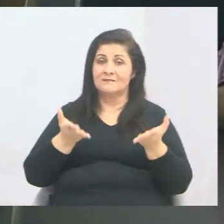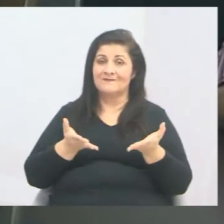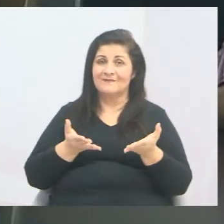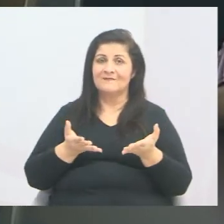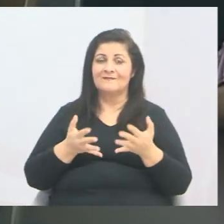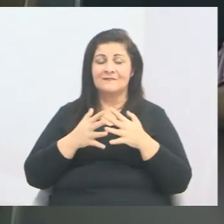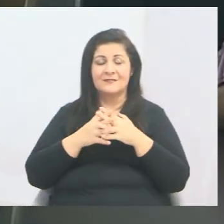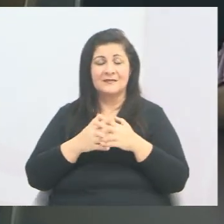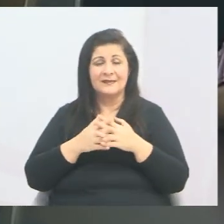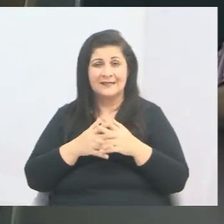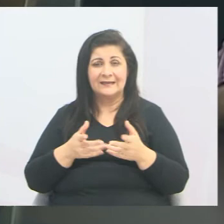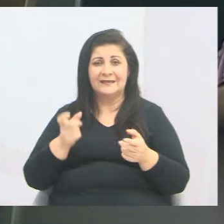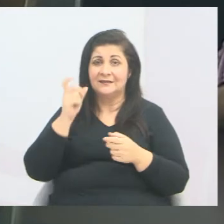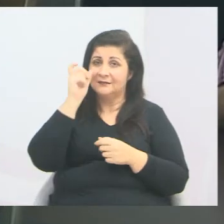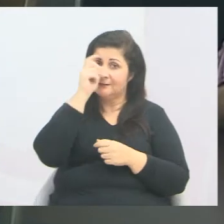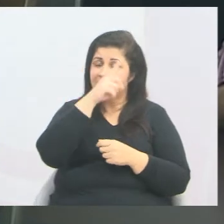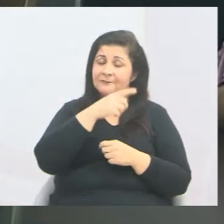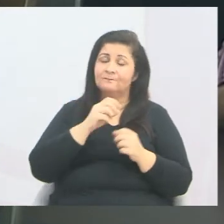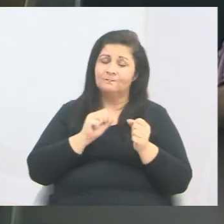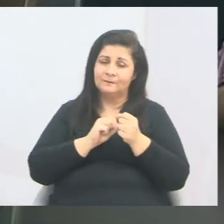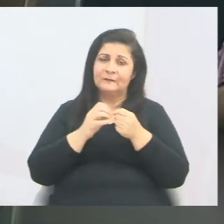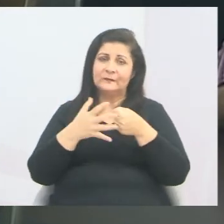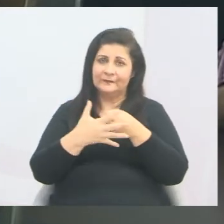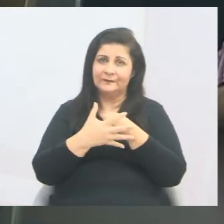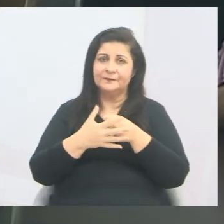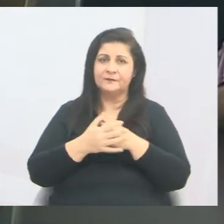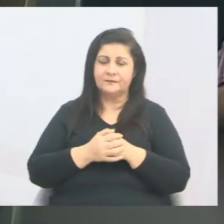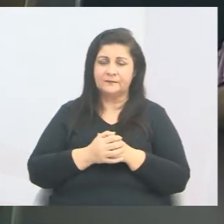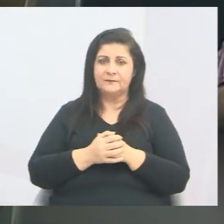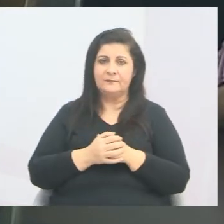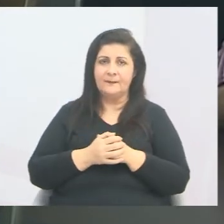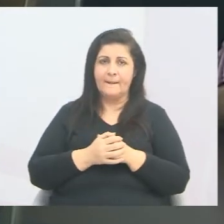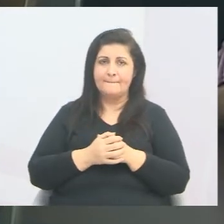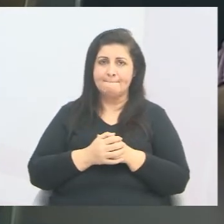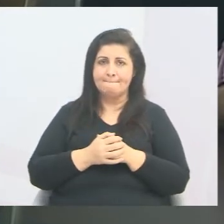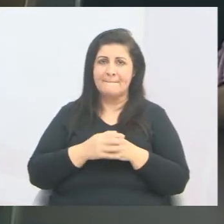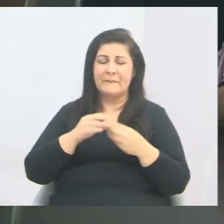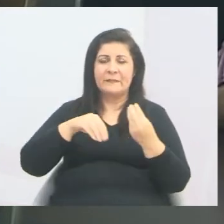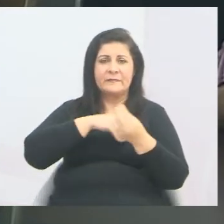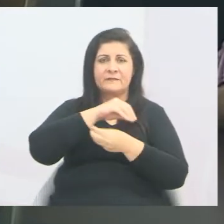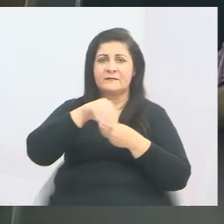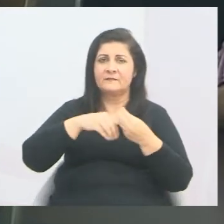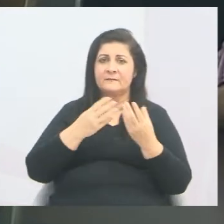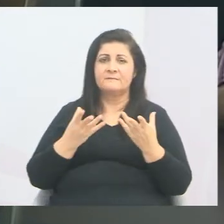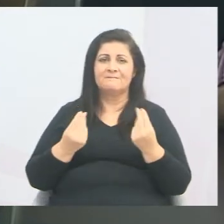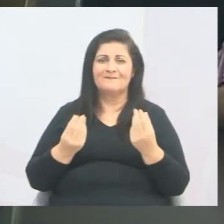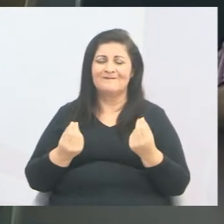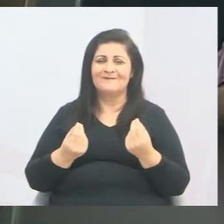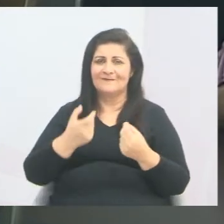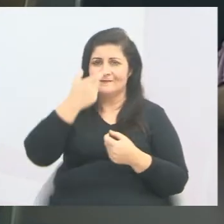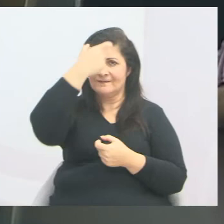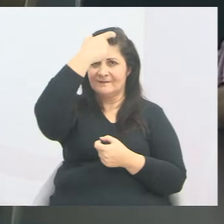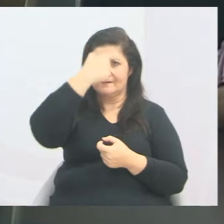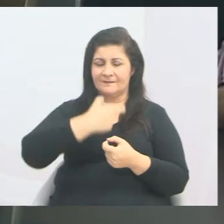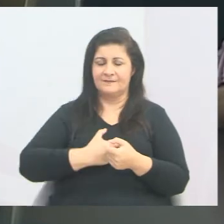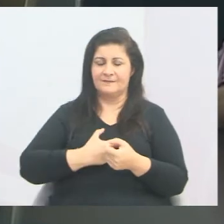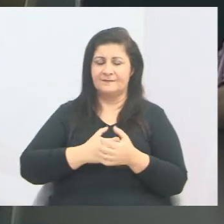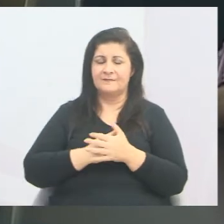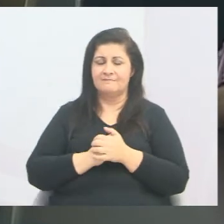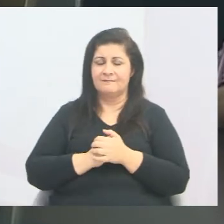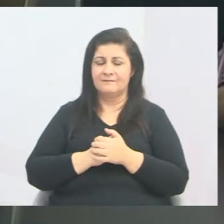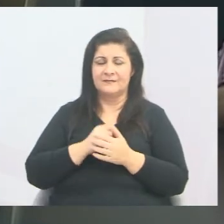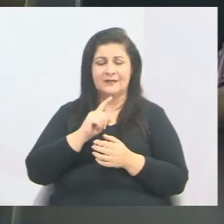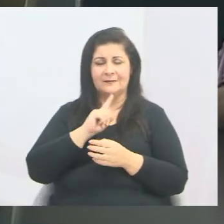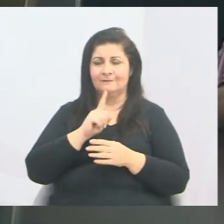um momento difícil de pandemia, que aí envolve muito a questão humana, que não é uma